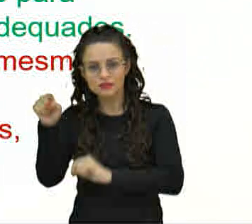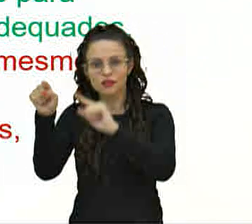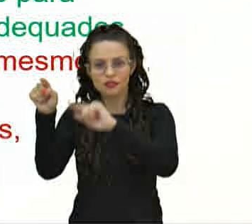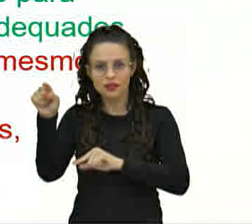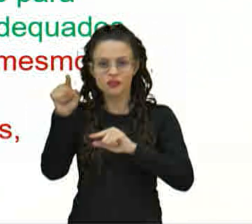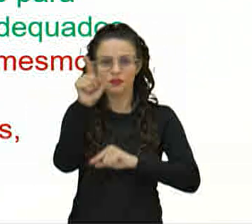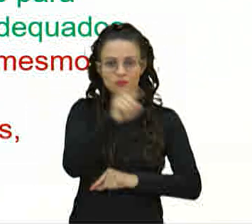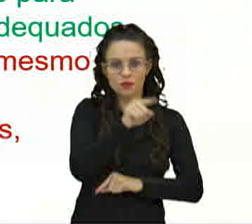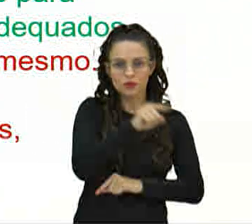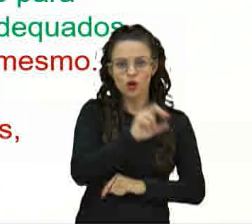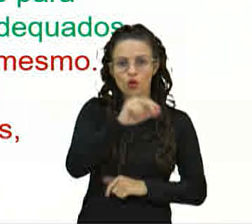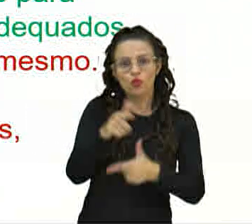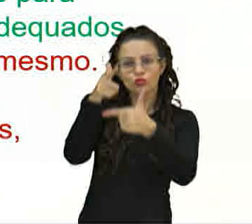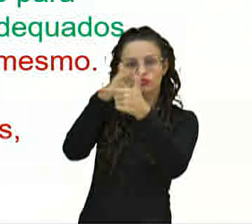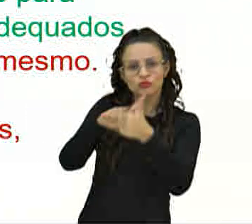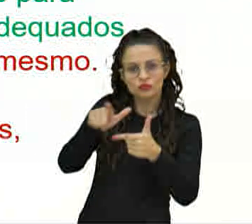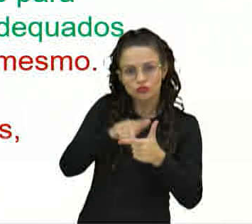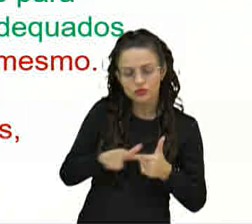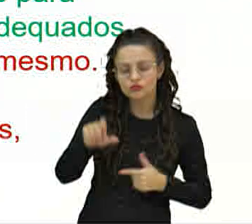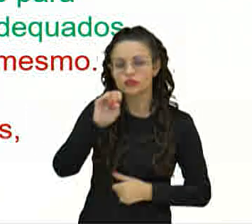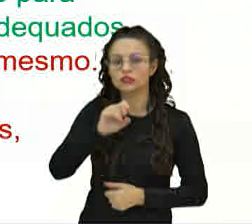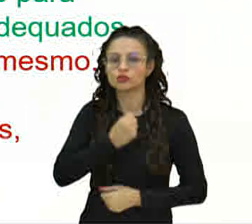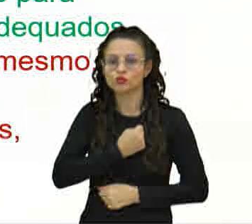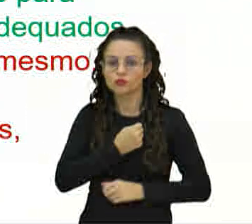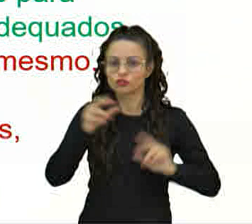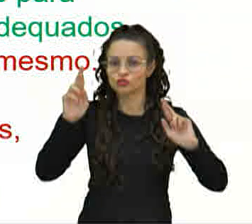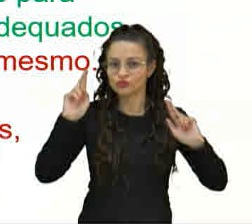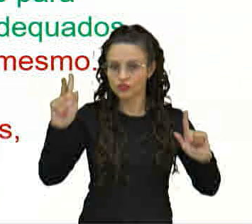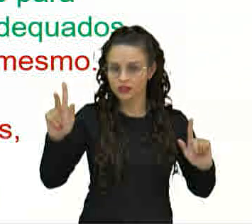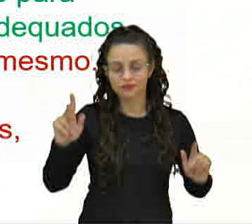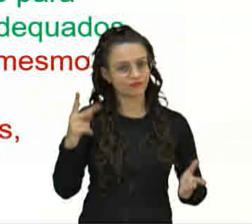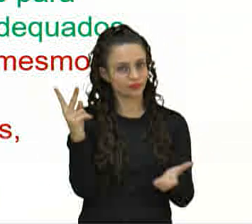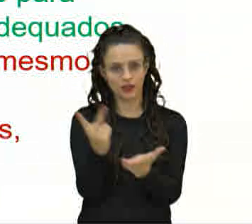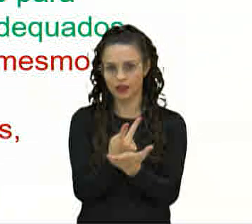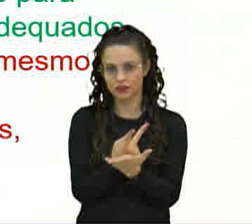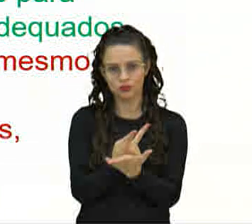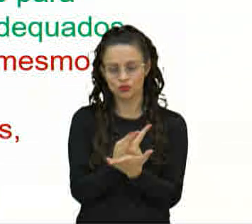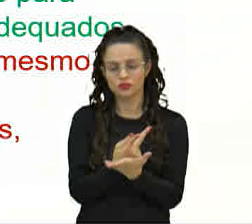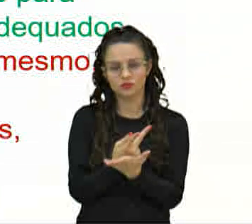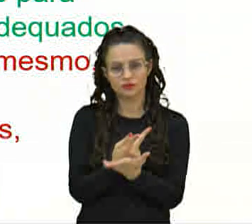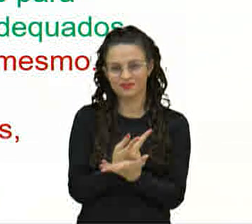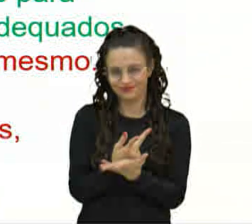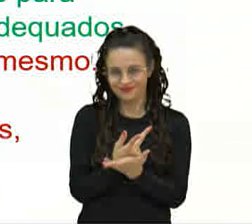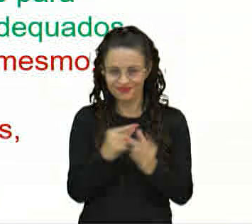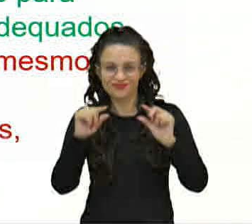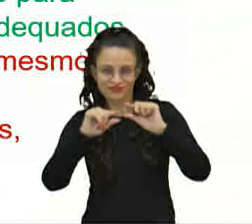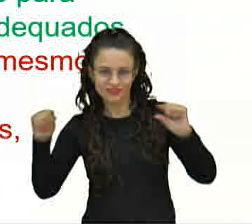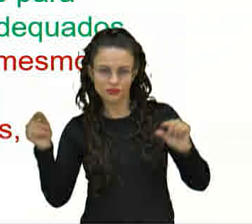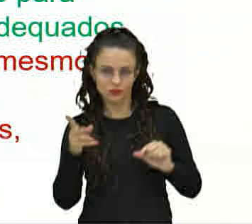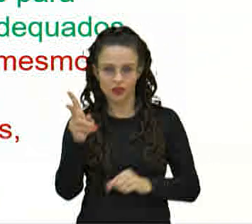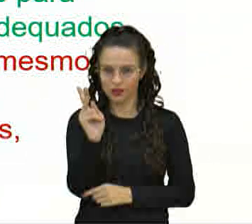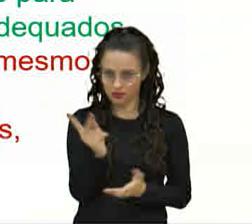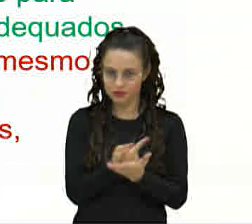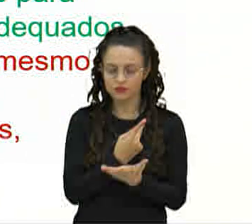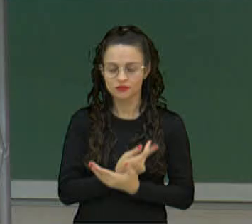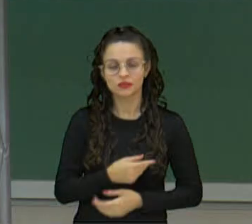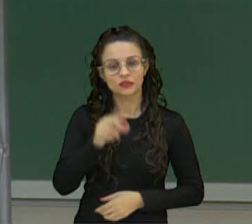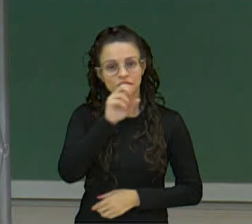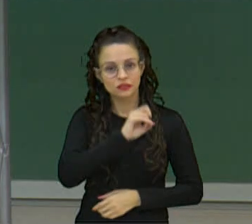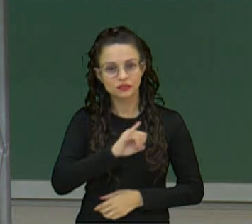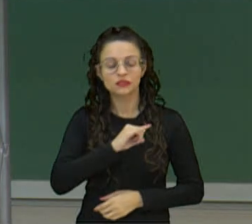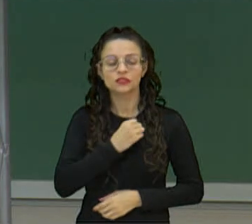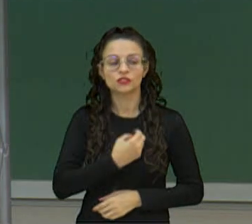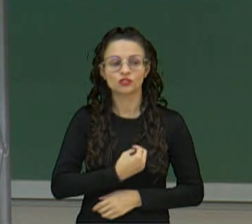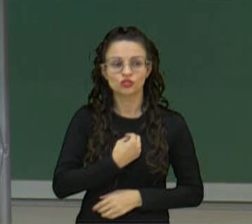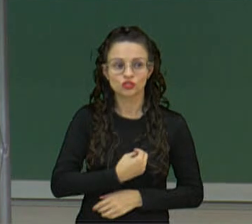seus coeficientes, caso eles sejam diferentes. Errado, né? A continuação da frase também está errada. Se elas